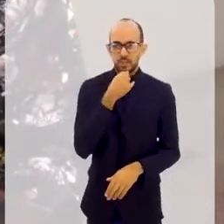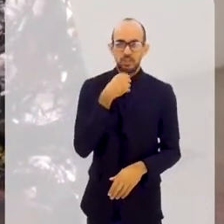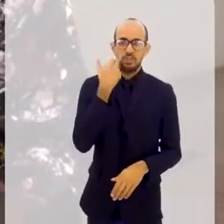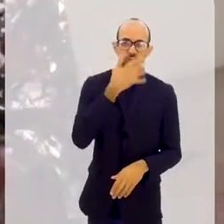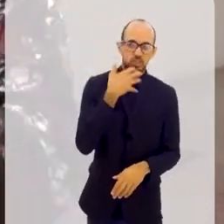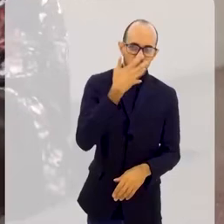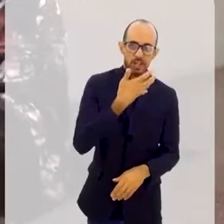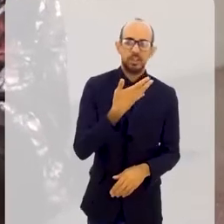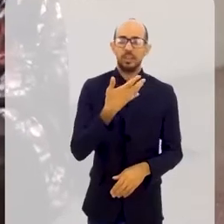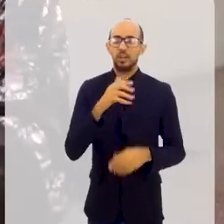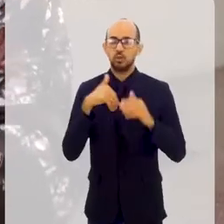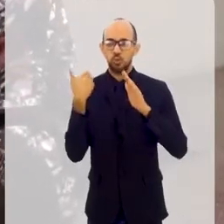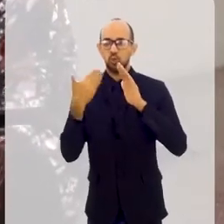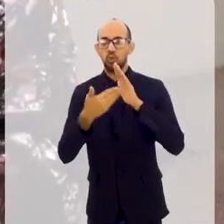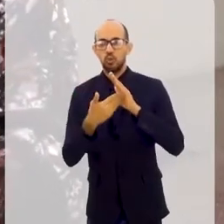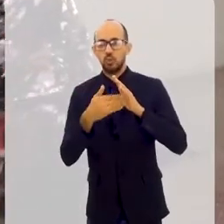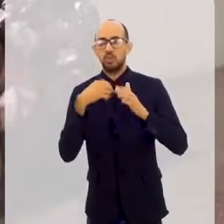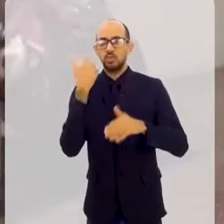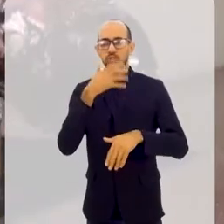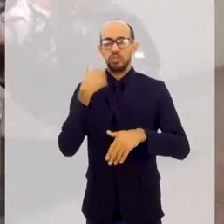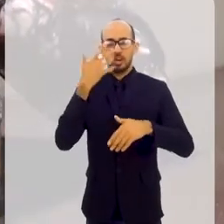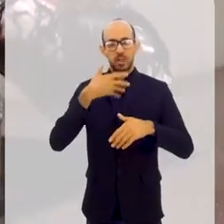música tudo